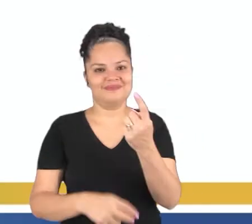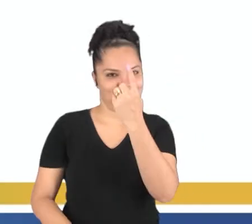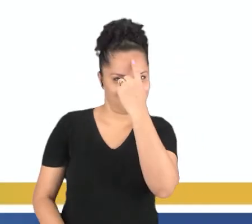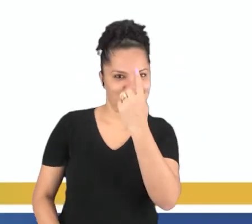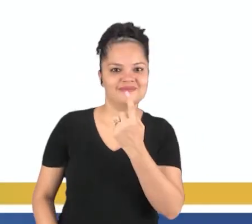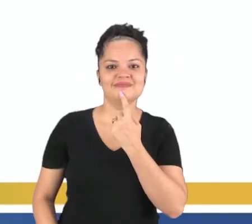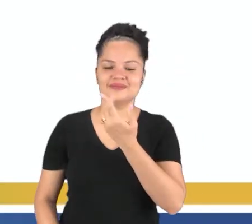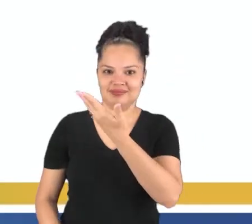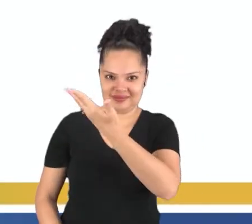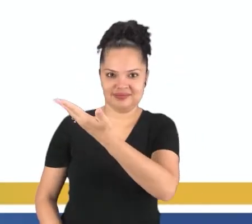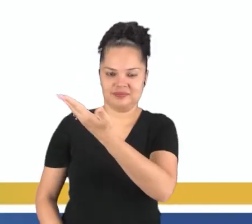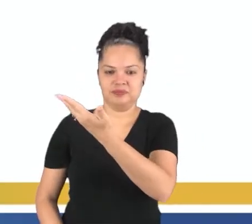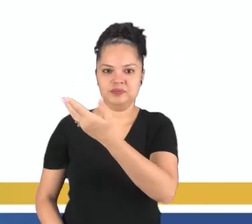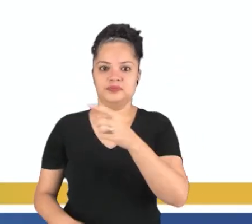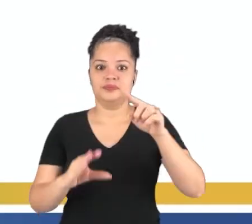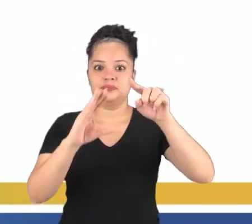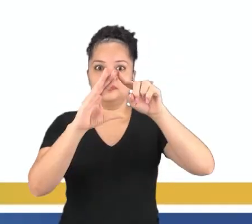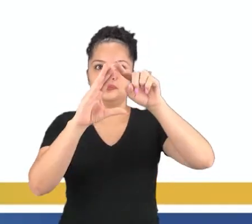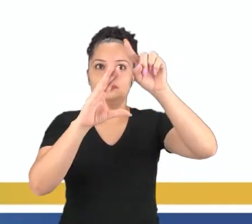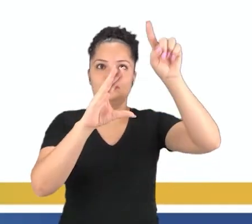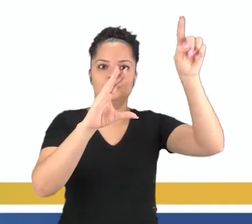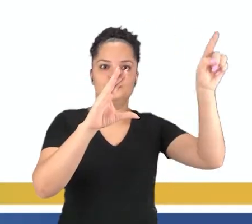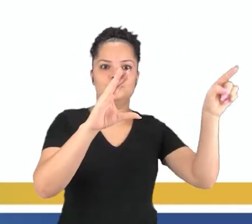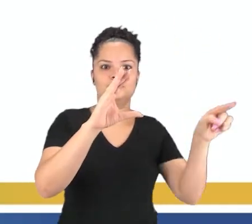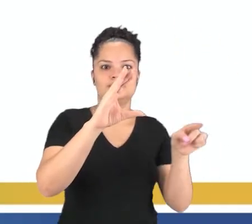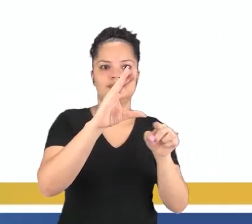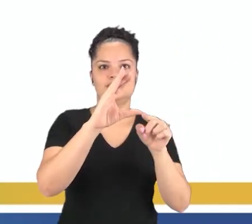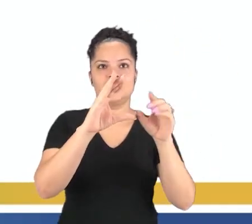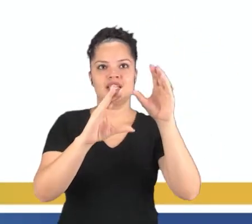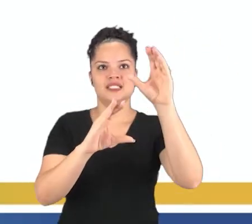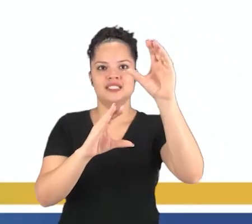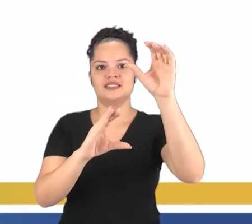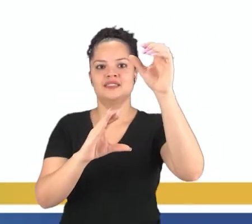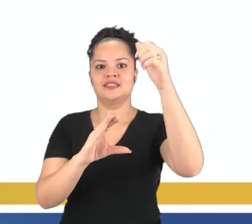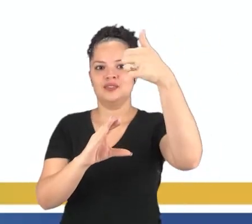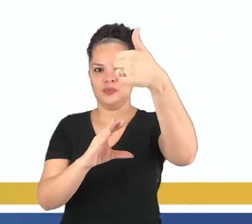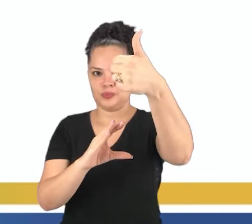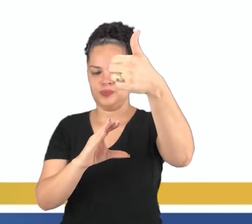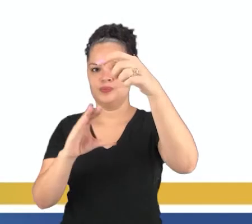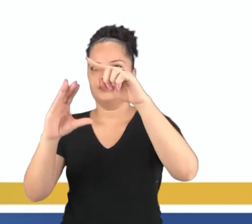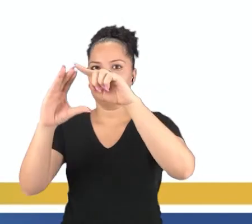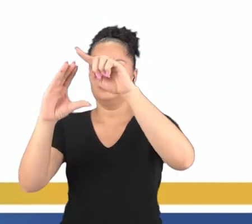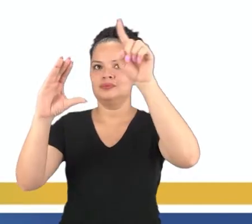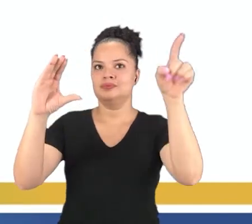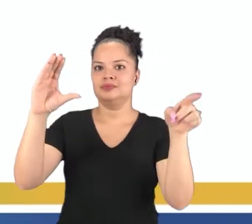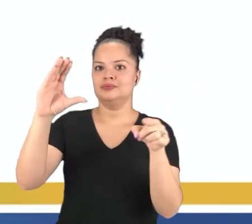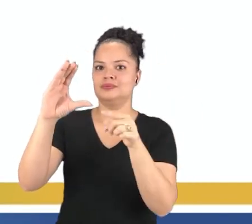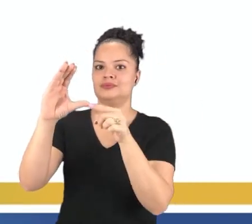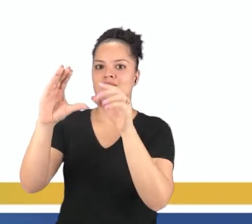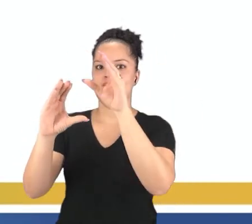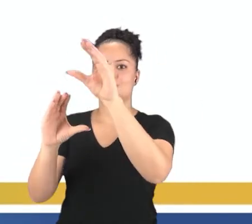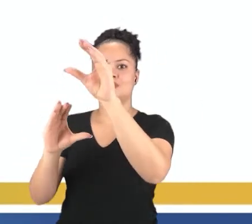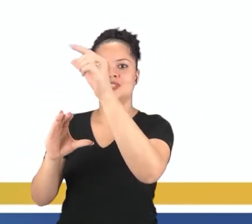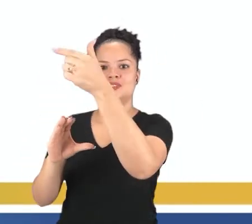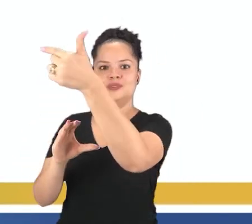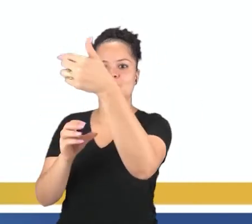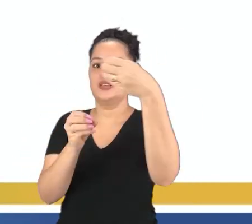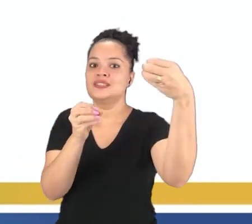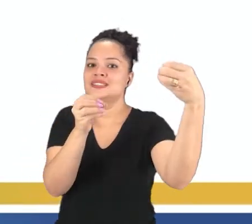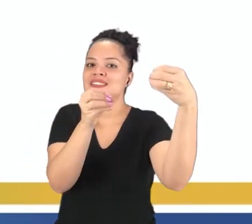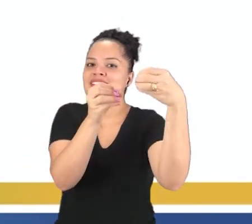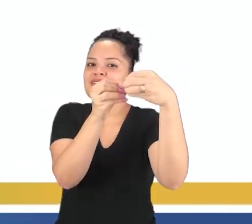gente. Notem que as circunferências C1 e C2, elas se tocam em um único ponto. Elas se tocam suavemente,